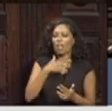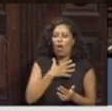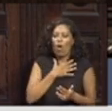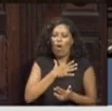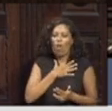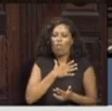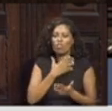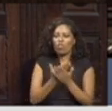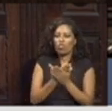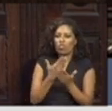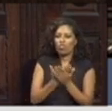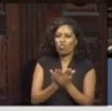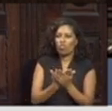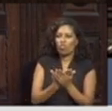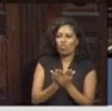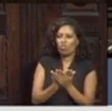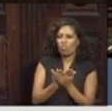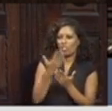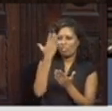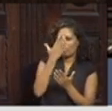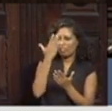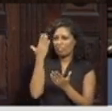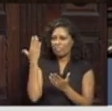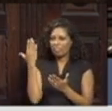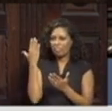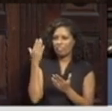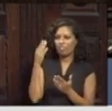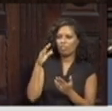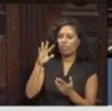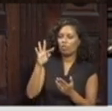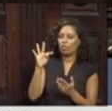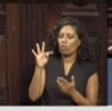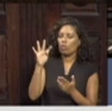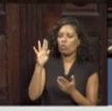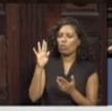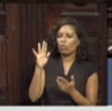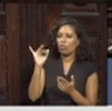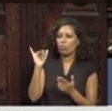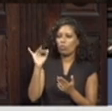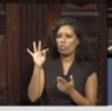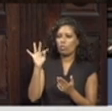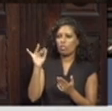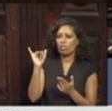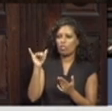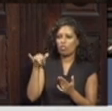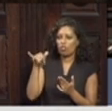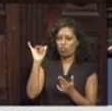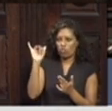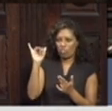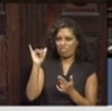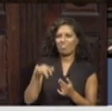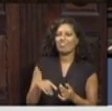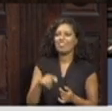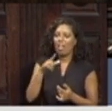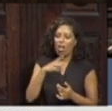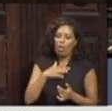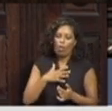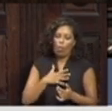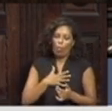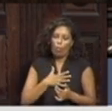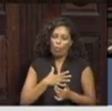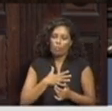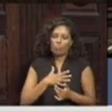o banho de cultura que oferecem, e encerro com 2 trechos de sambas enredos de escolas de samba do Carnaval do Rio.